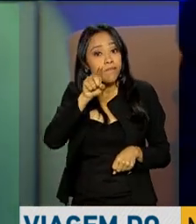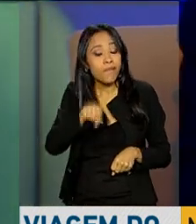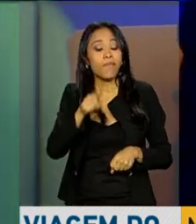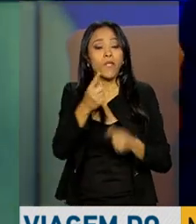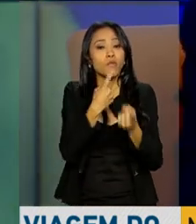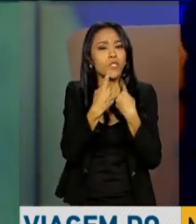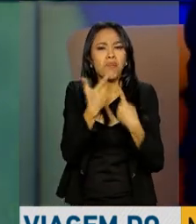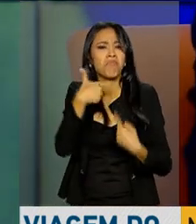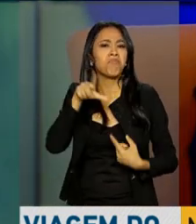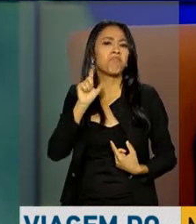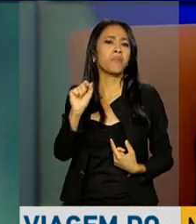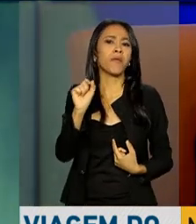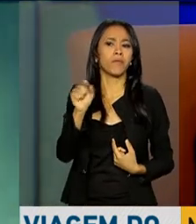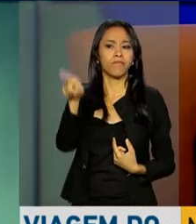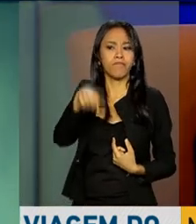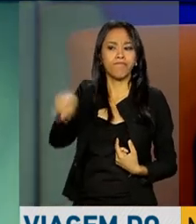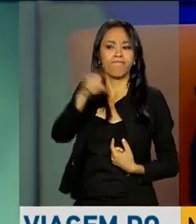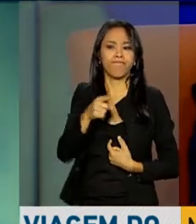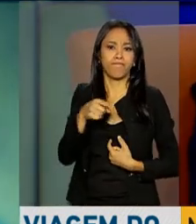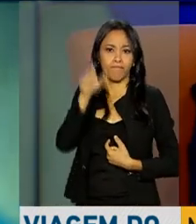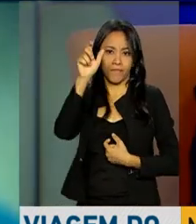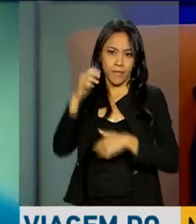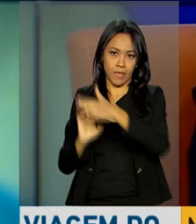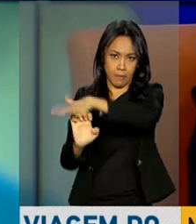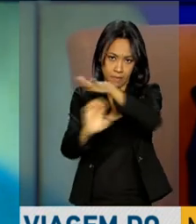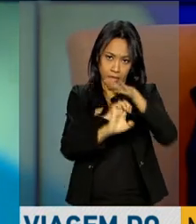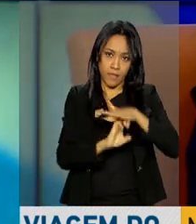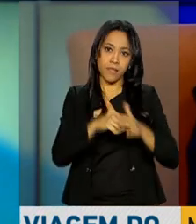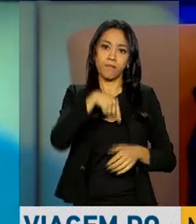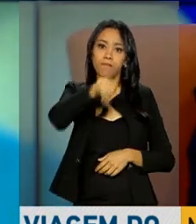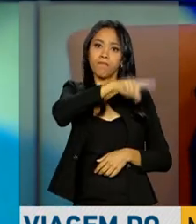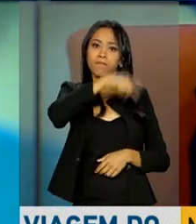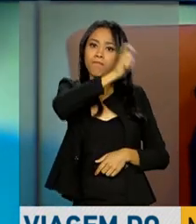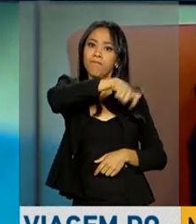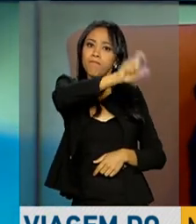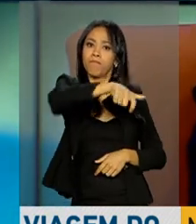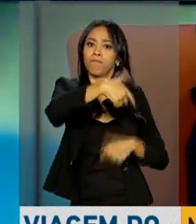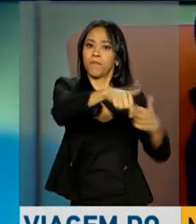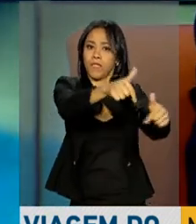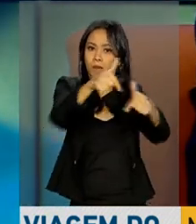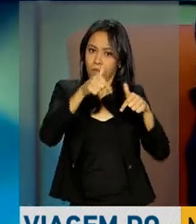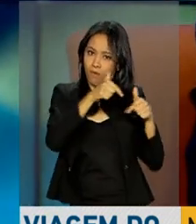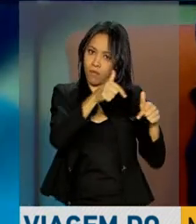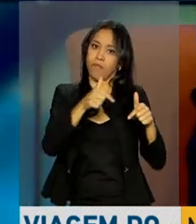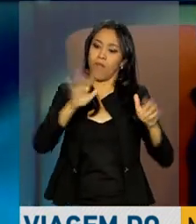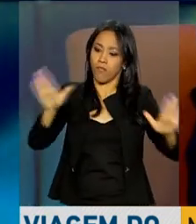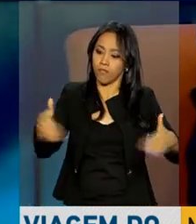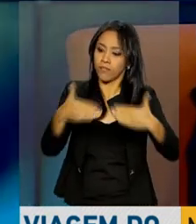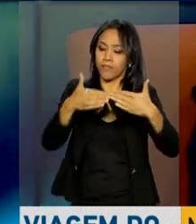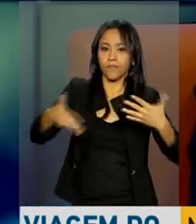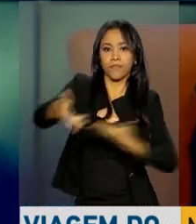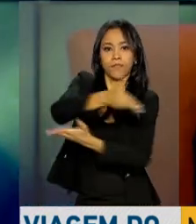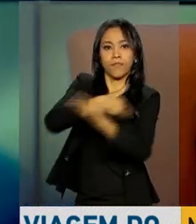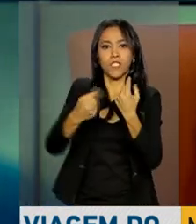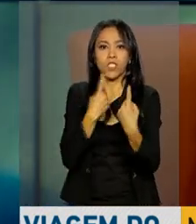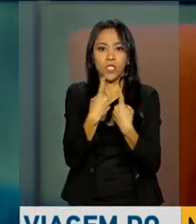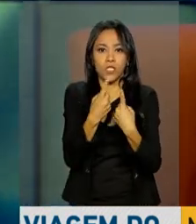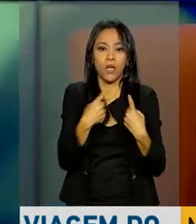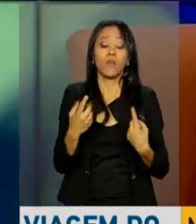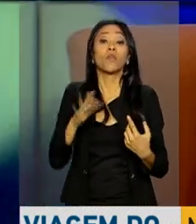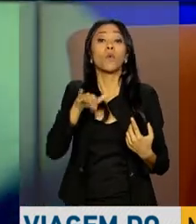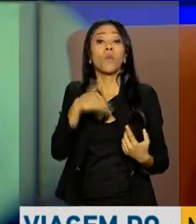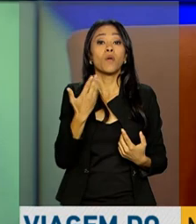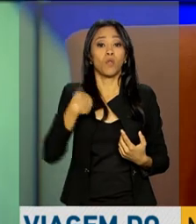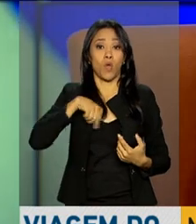um diálogo entre empregadores e empregados. Tanto isso é verdade que no dia que nós remetemos o